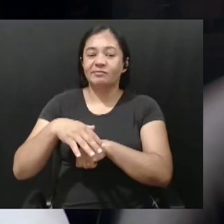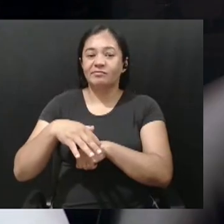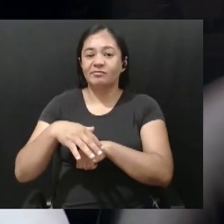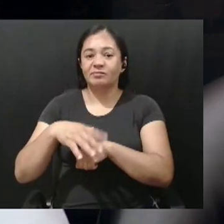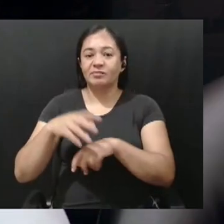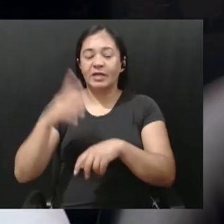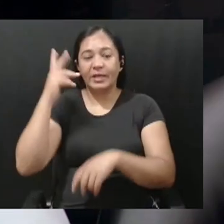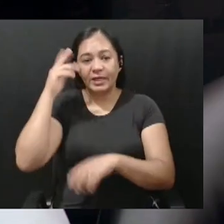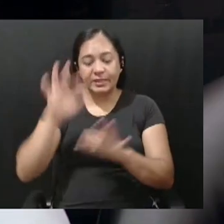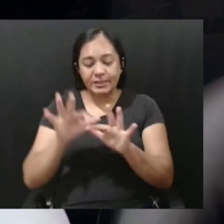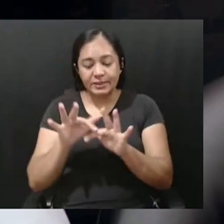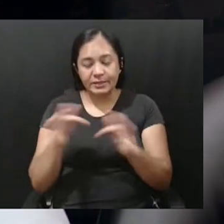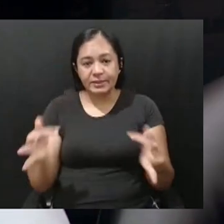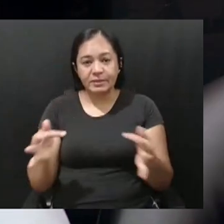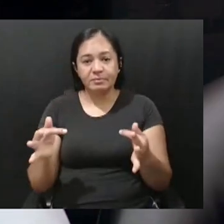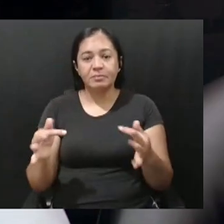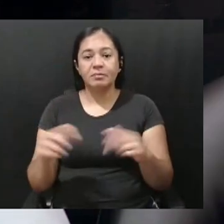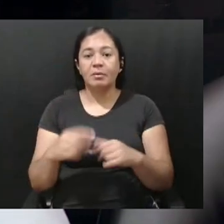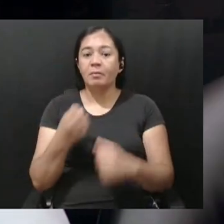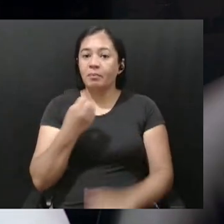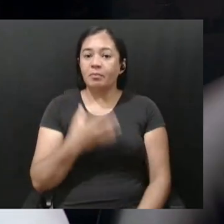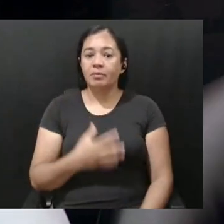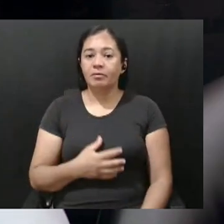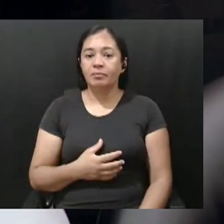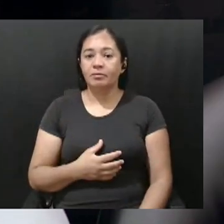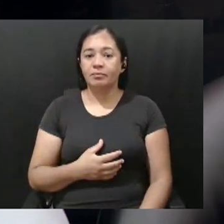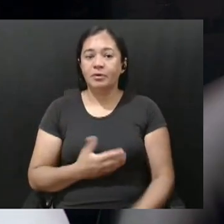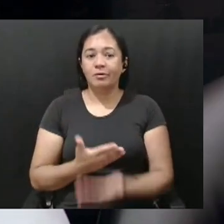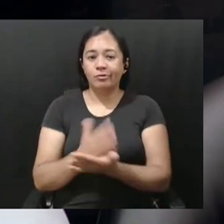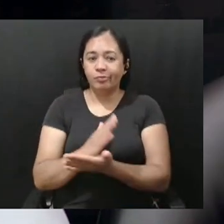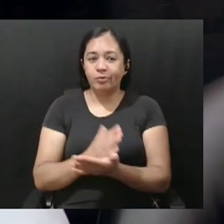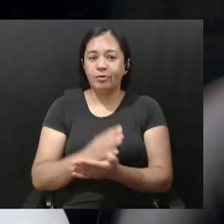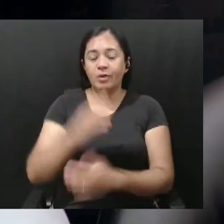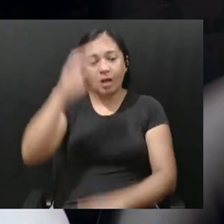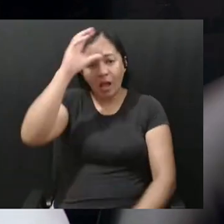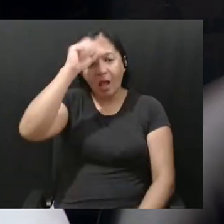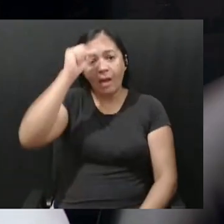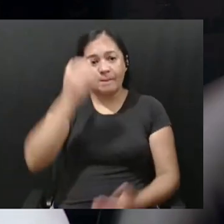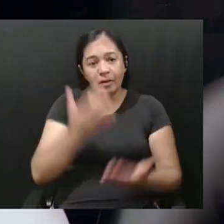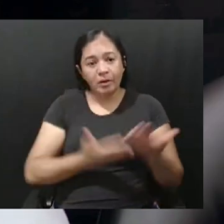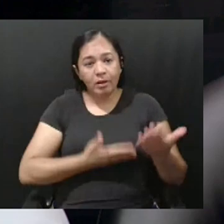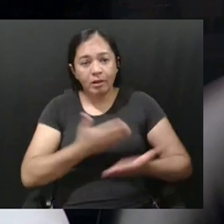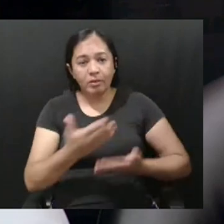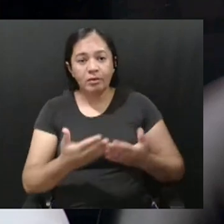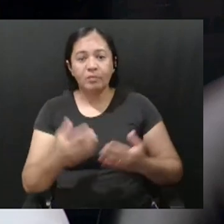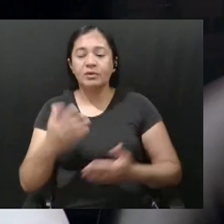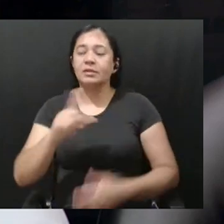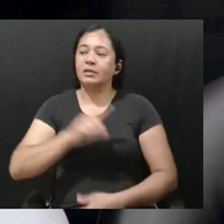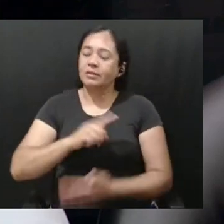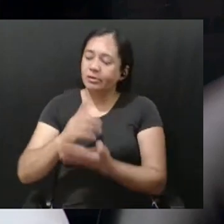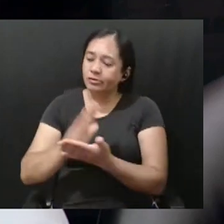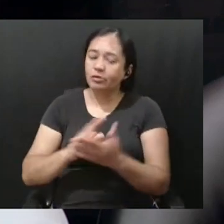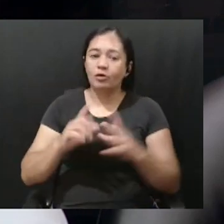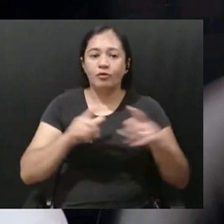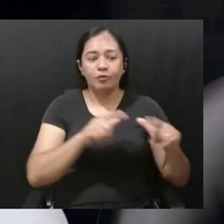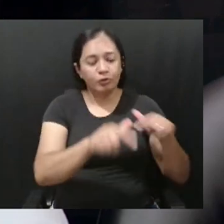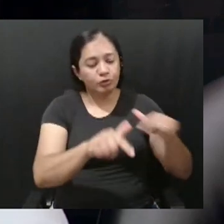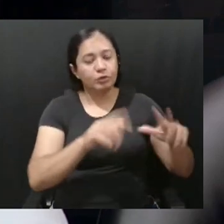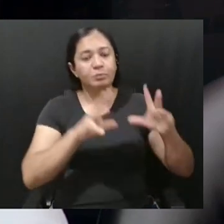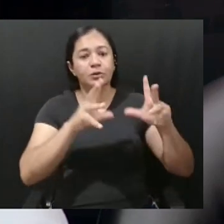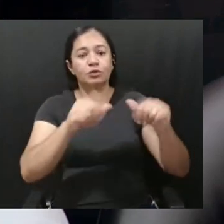né? Aprenda a lidar com o desconforto, né? Você tem desconforto no trabalho, você tem desconforto em todos os lugares, né? O Natal, ele não é que é